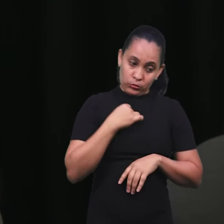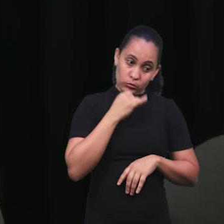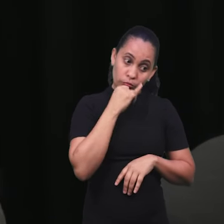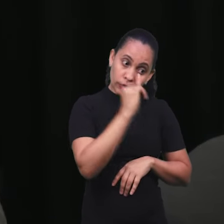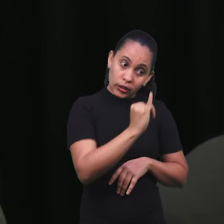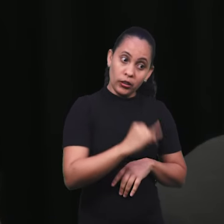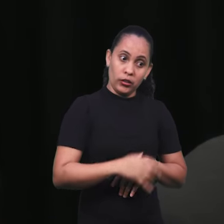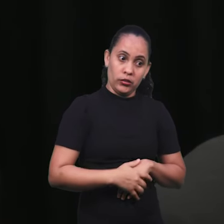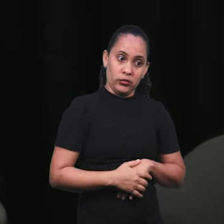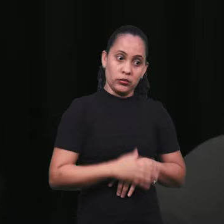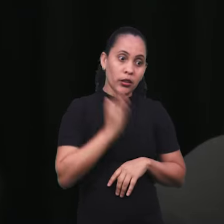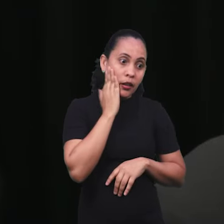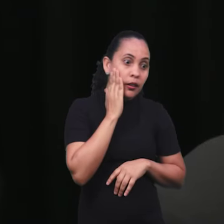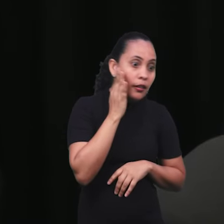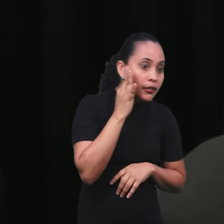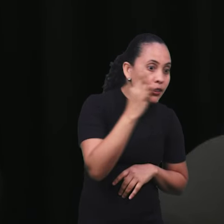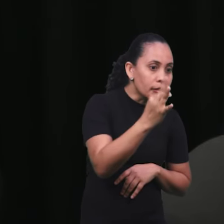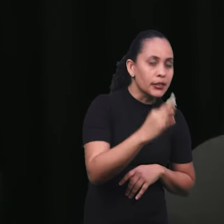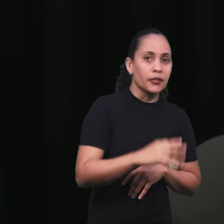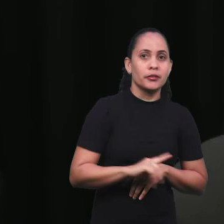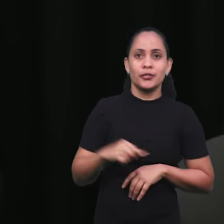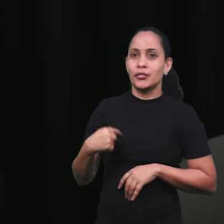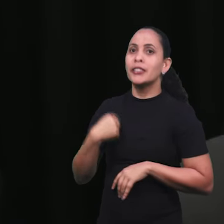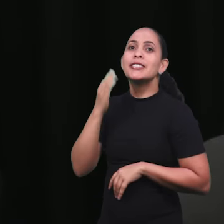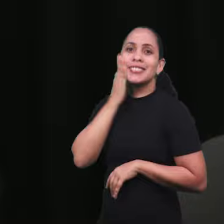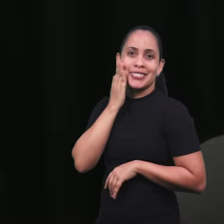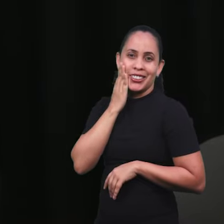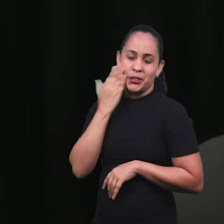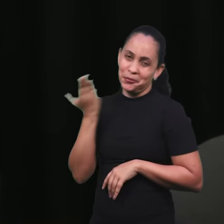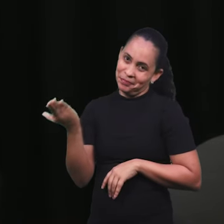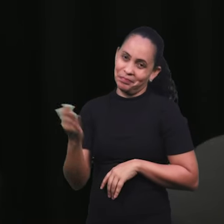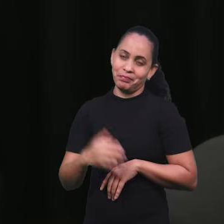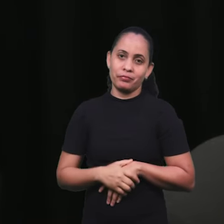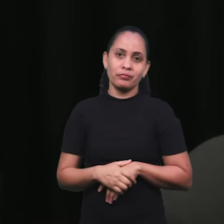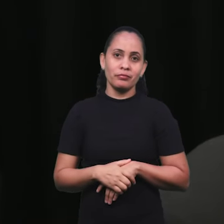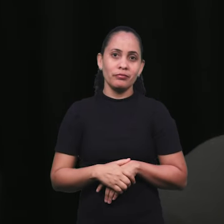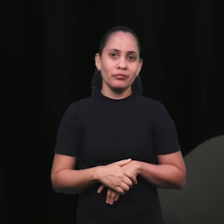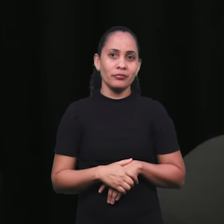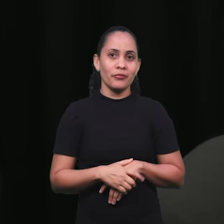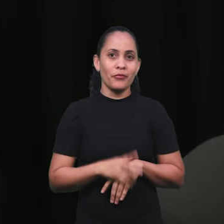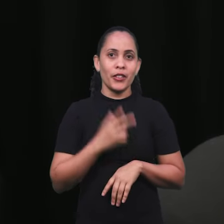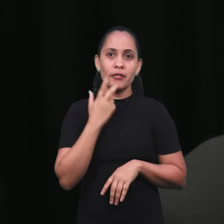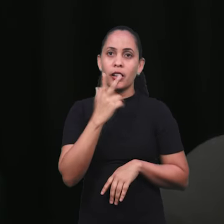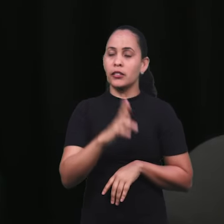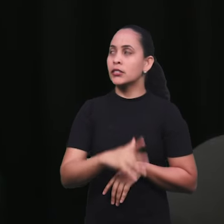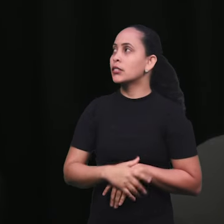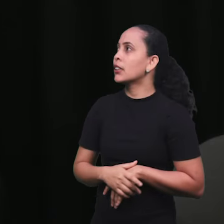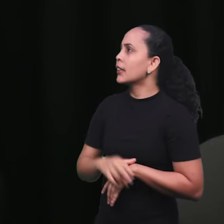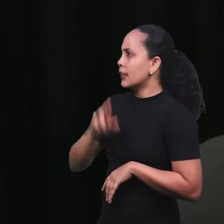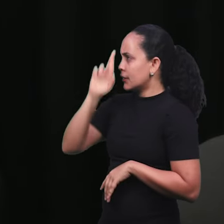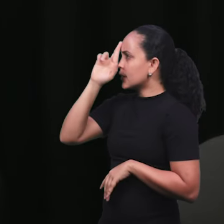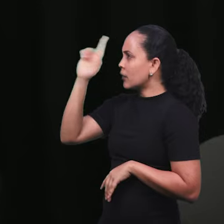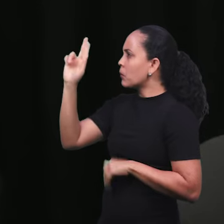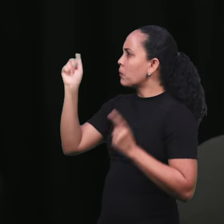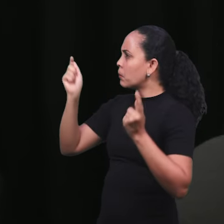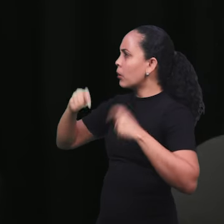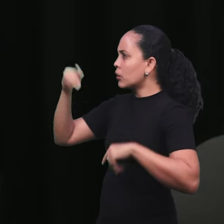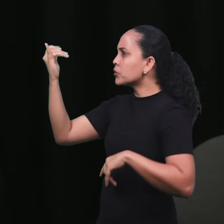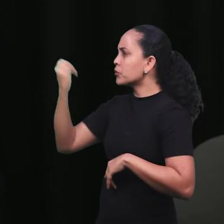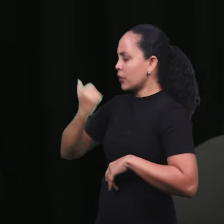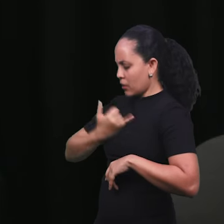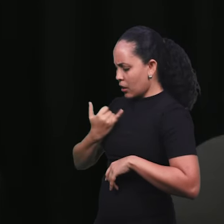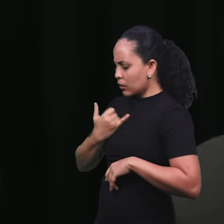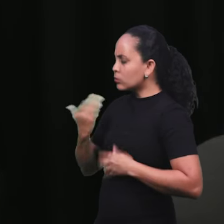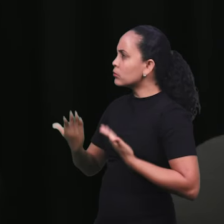eu. Uhum. Mas não está na Bíblia isso não, mas nós entendemos isso. E ele fala essa palavra profética, fala porque o teu servo